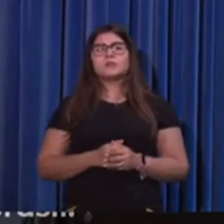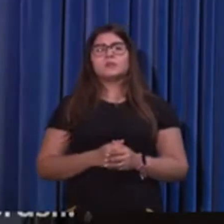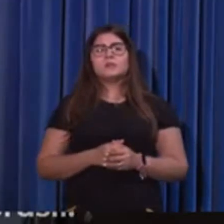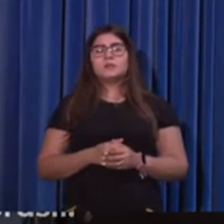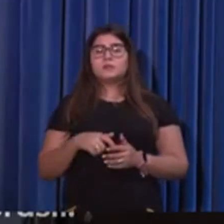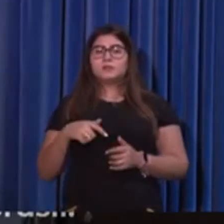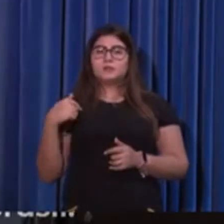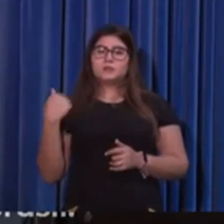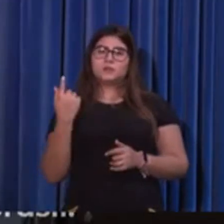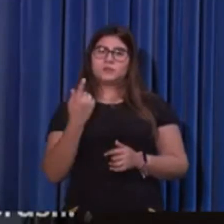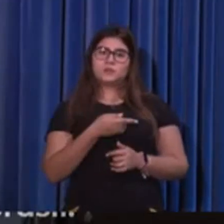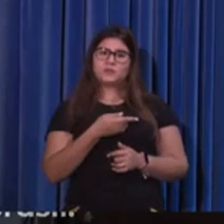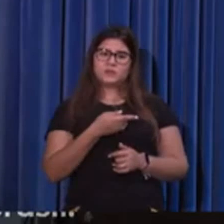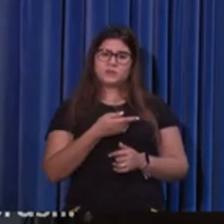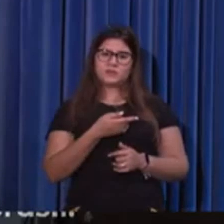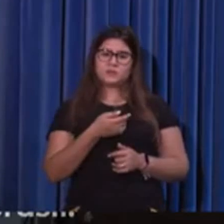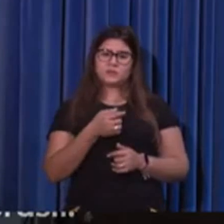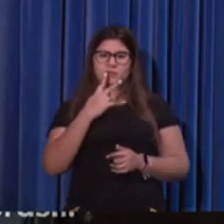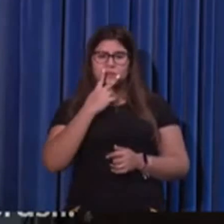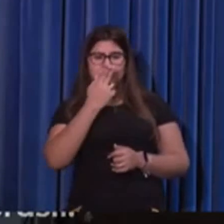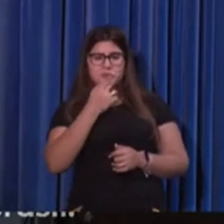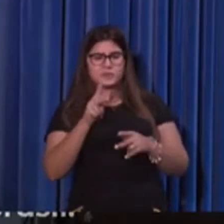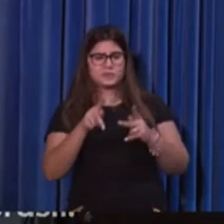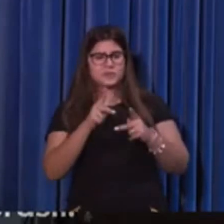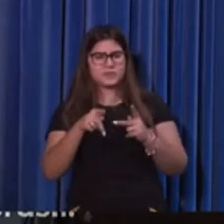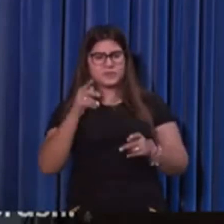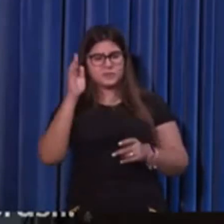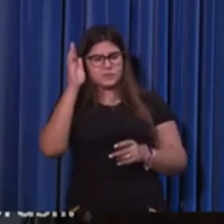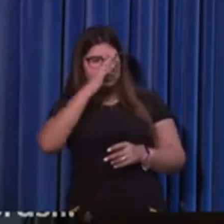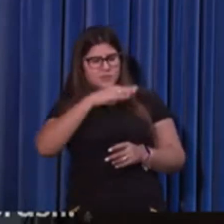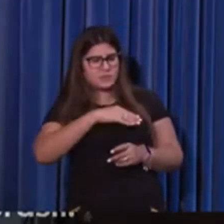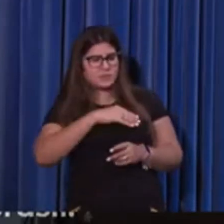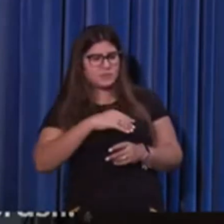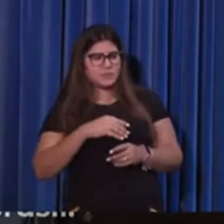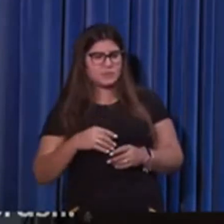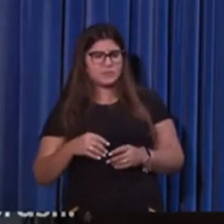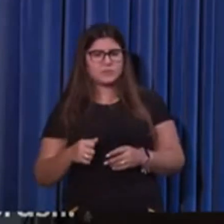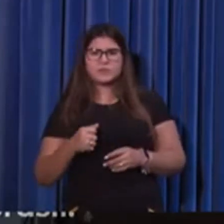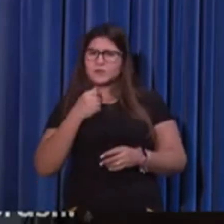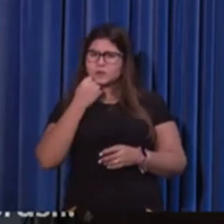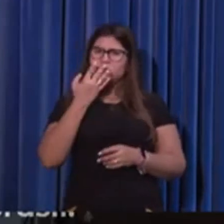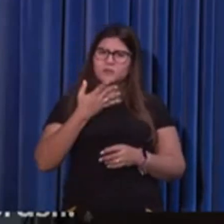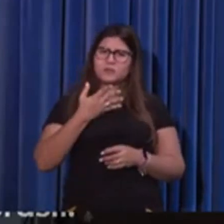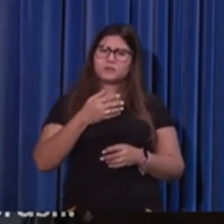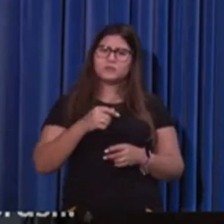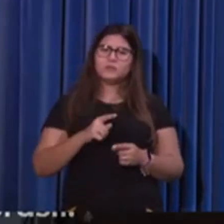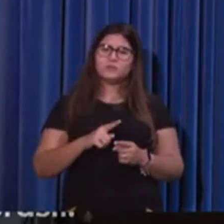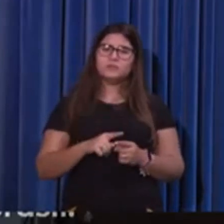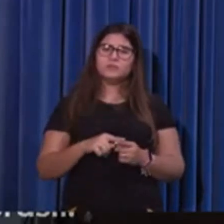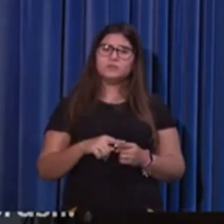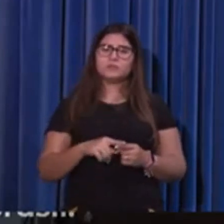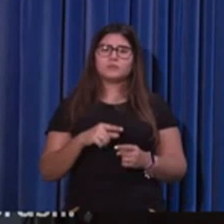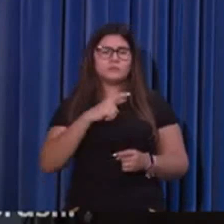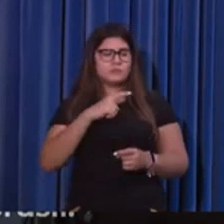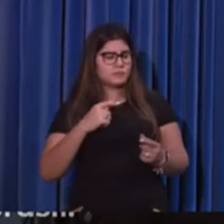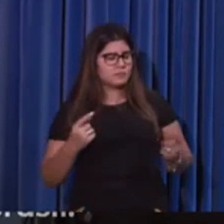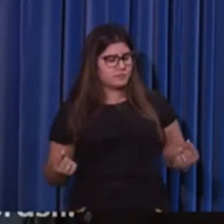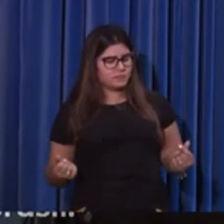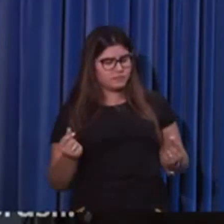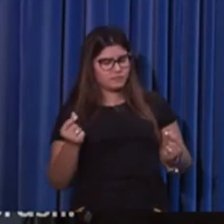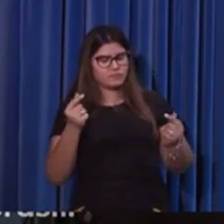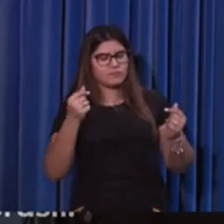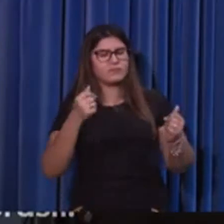reputamos por felizes os soberbos, também os que cometem impiedade é que prosperam. Sim, eles tentam ao Senhor